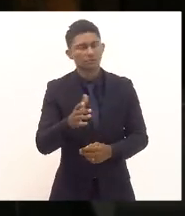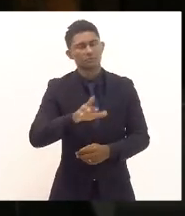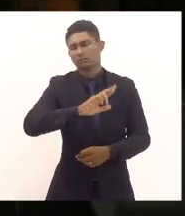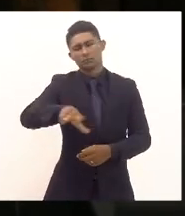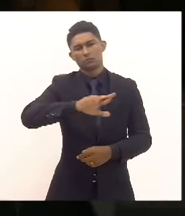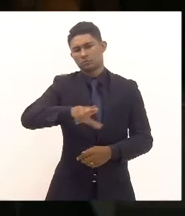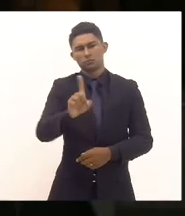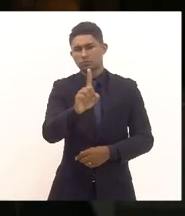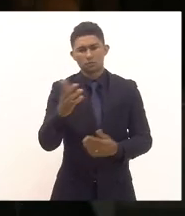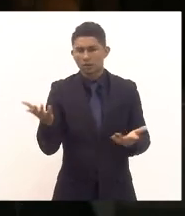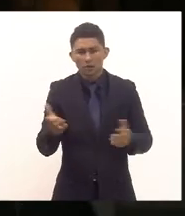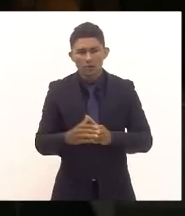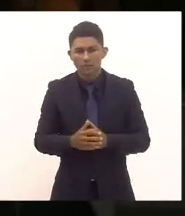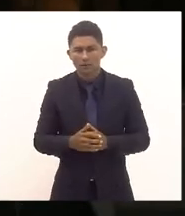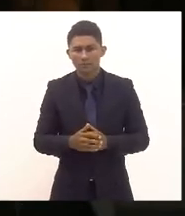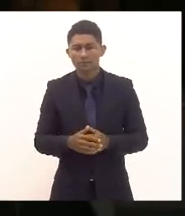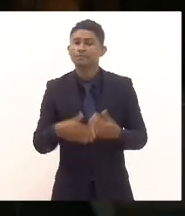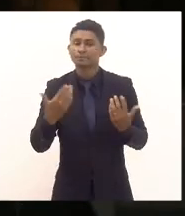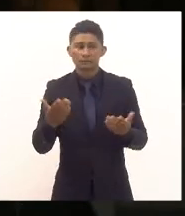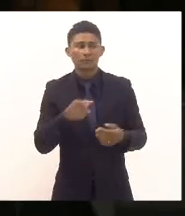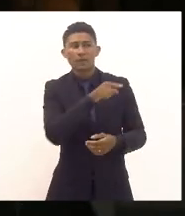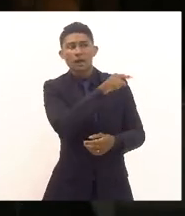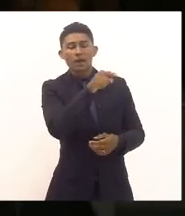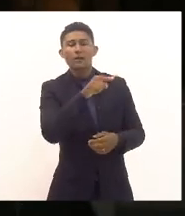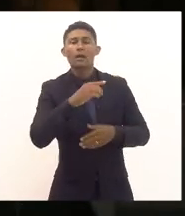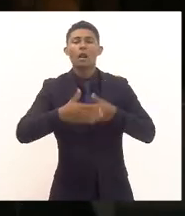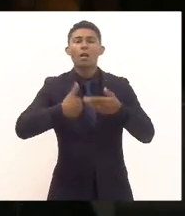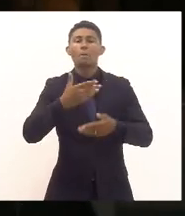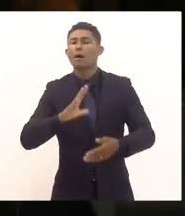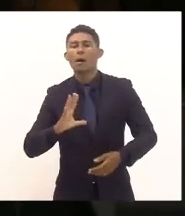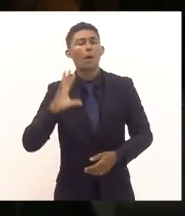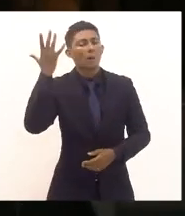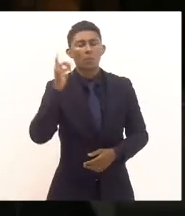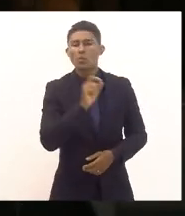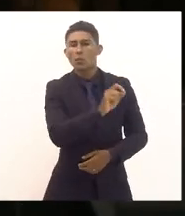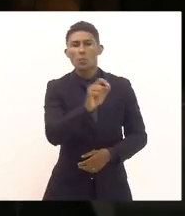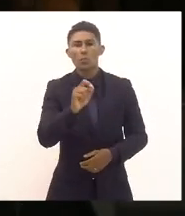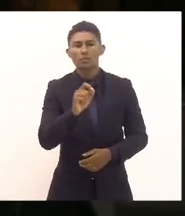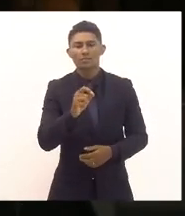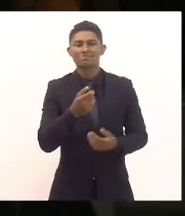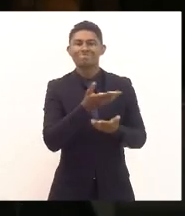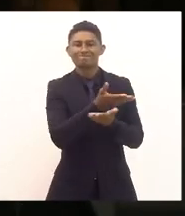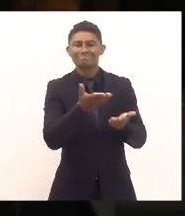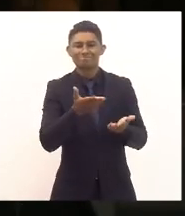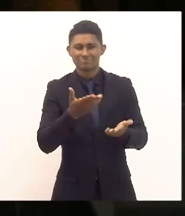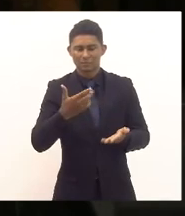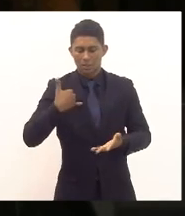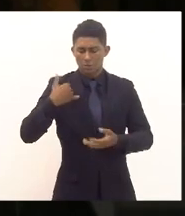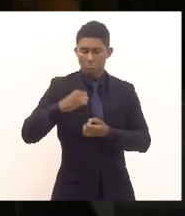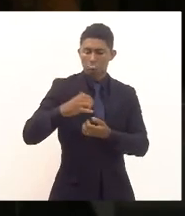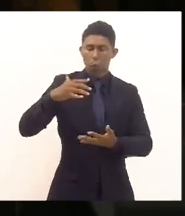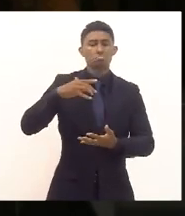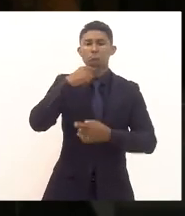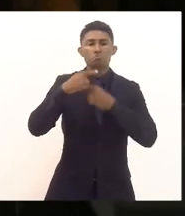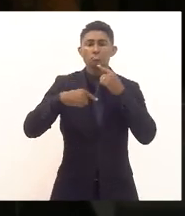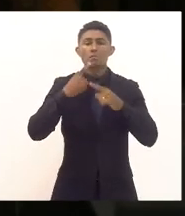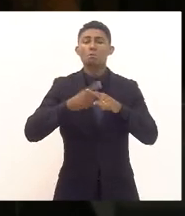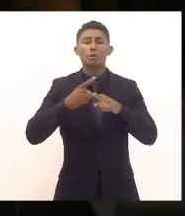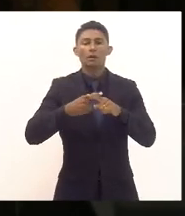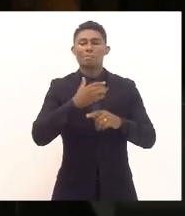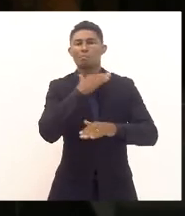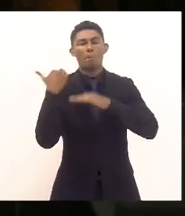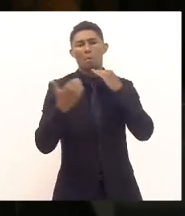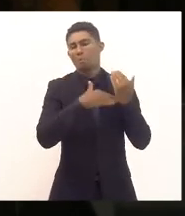ninguém o final desses caras não tem dúvida ninguém tem cabeça branca é vala não tem jeito